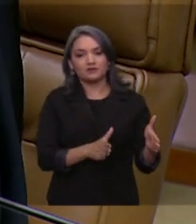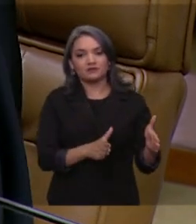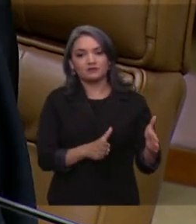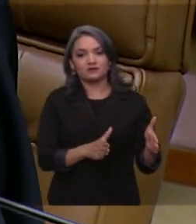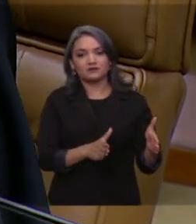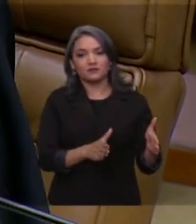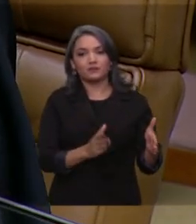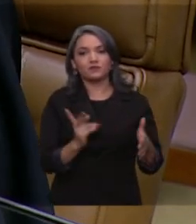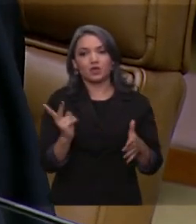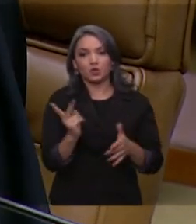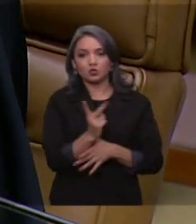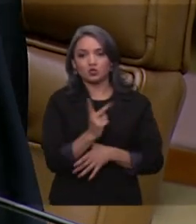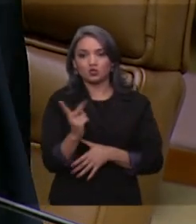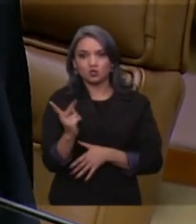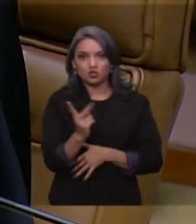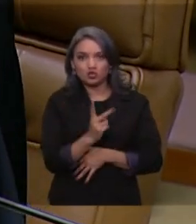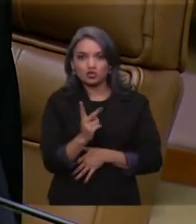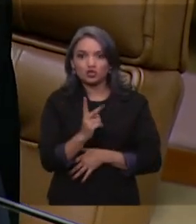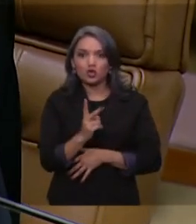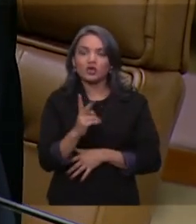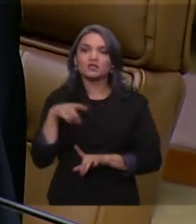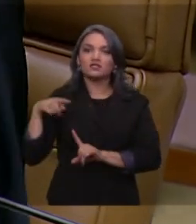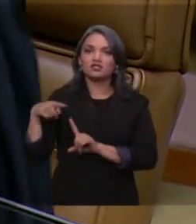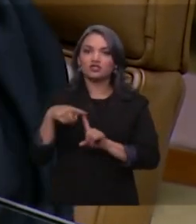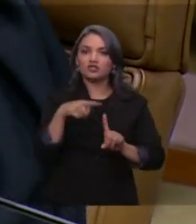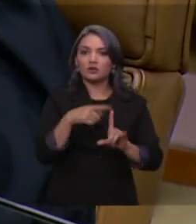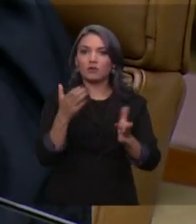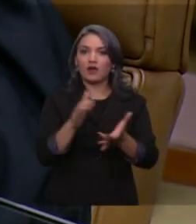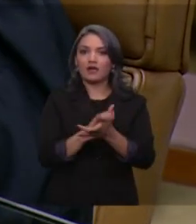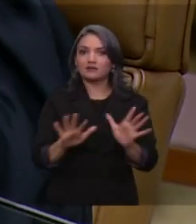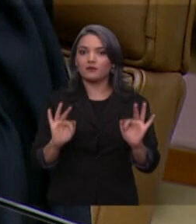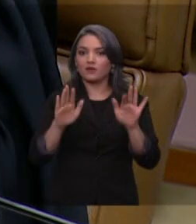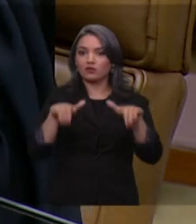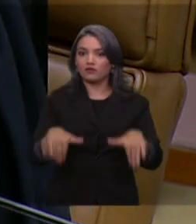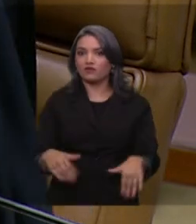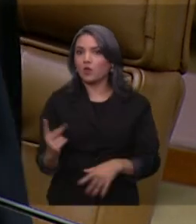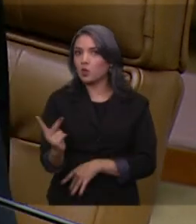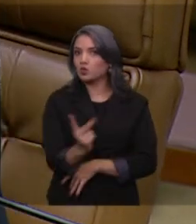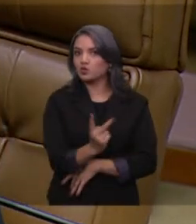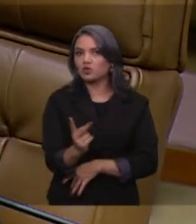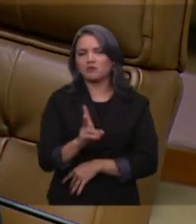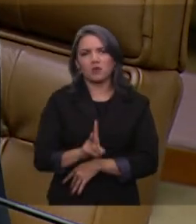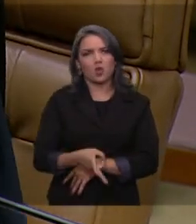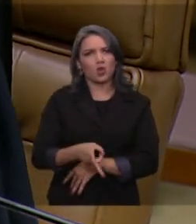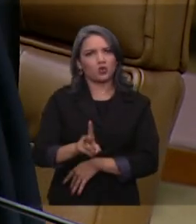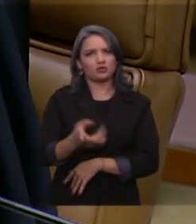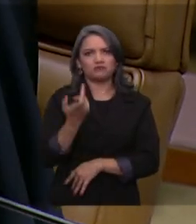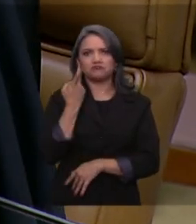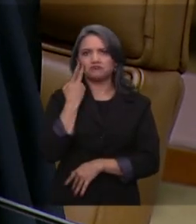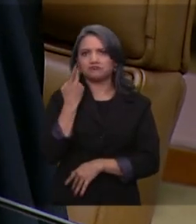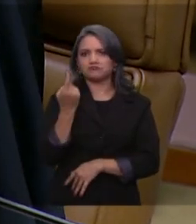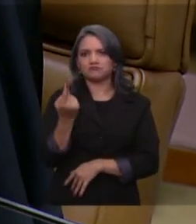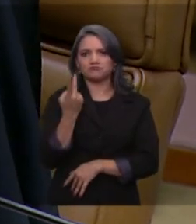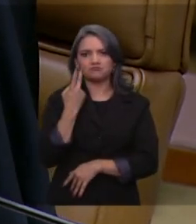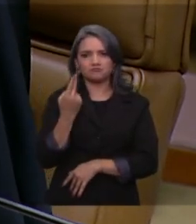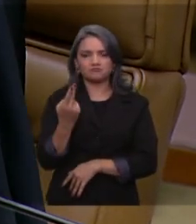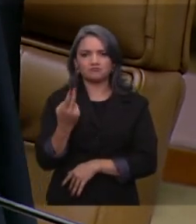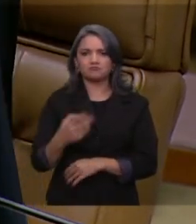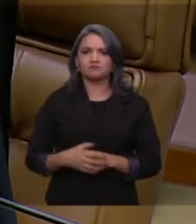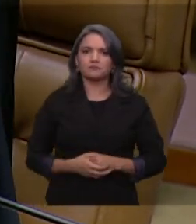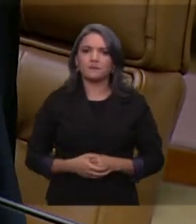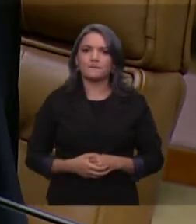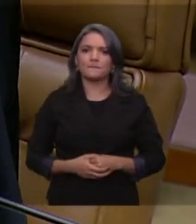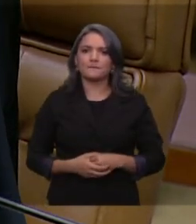do gênero dissolubilidade do casamento, as duas espécies continuaram existindo, ou diria,